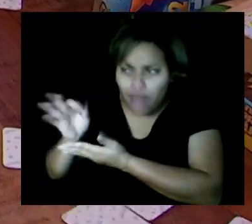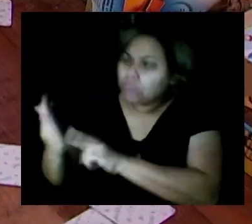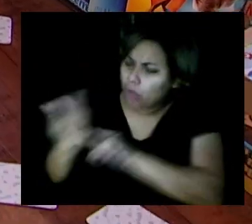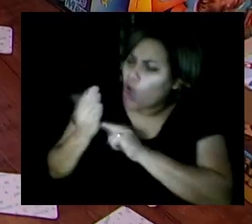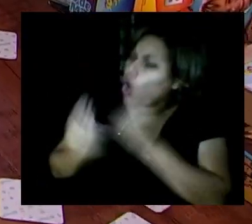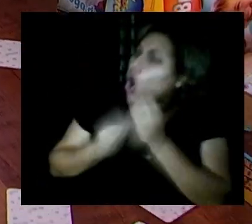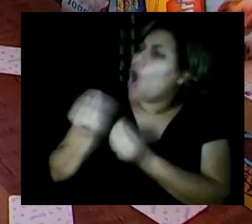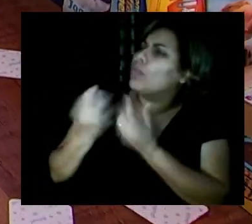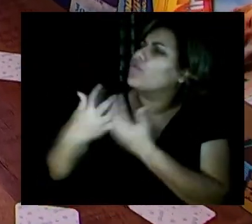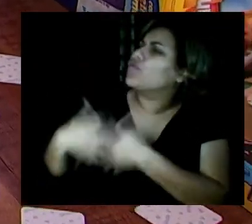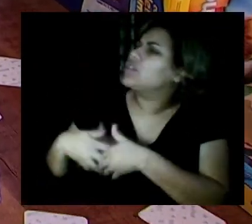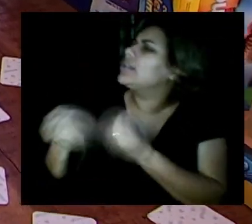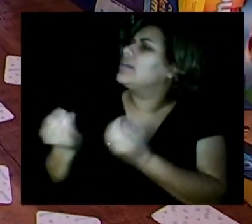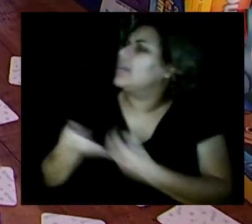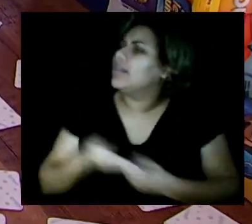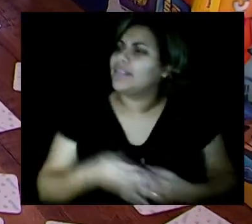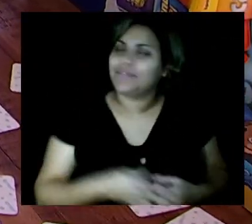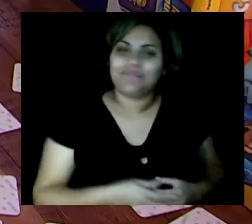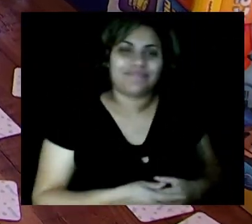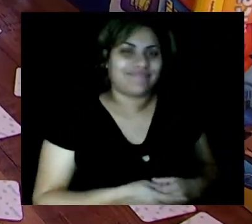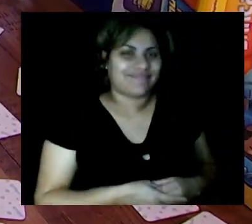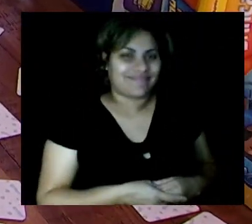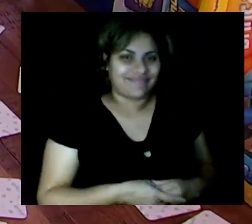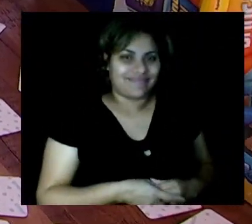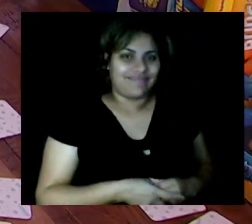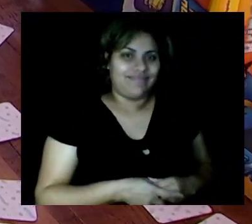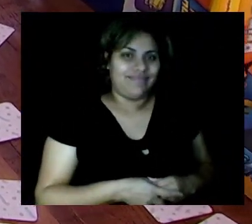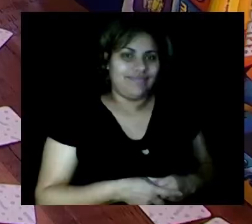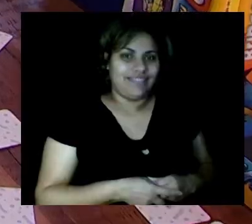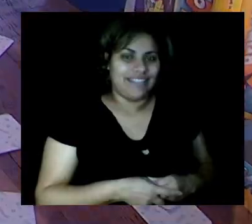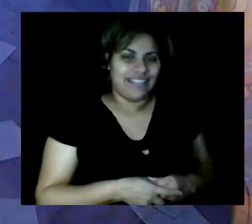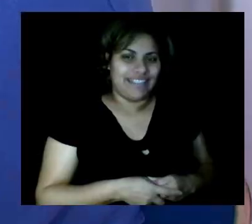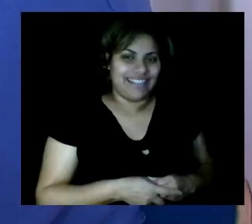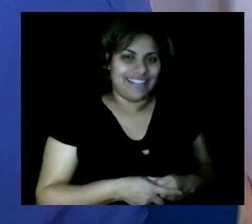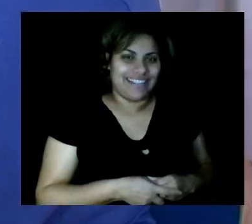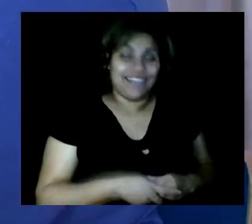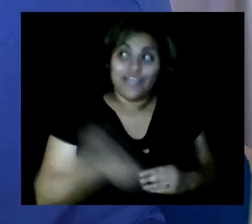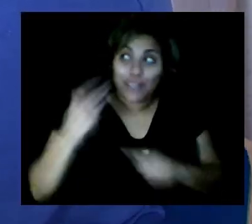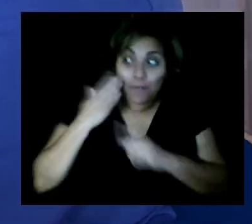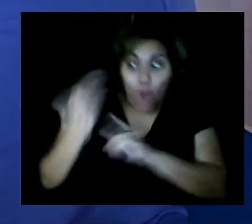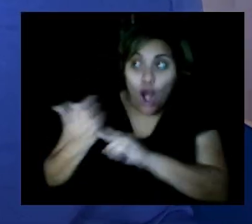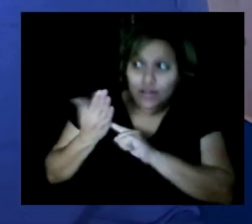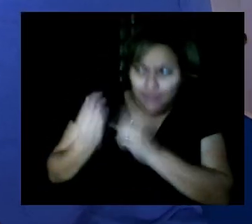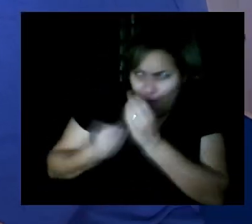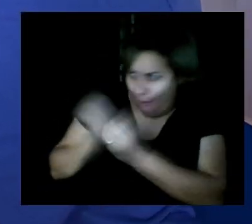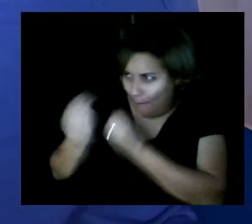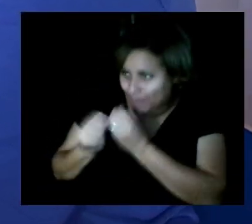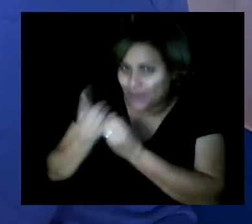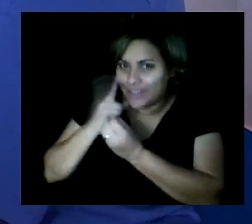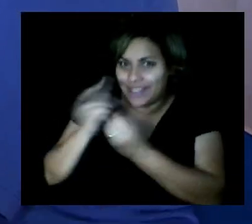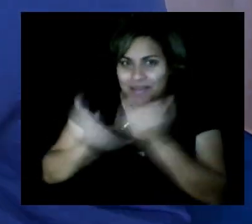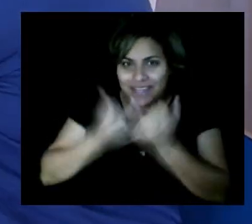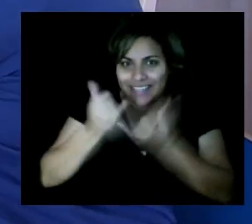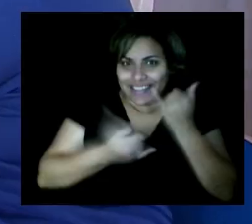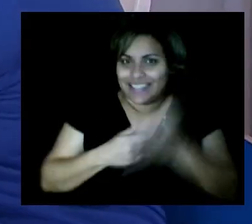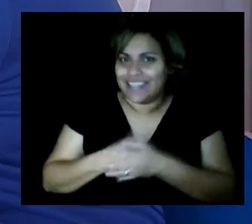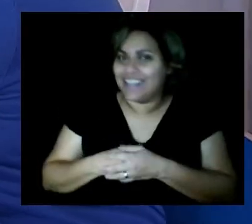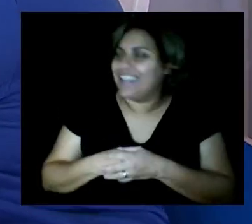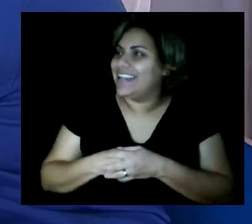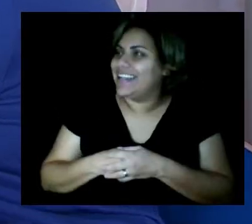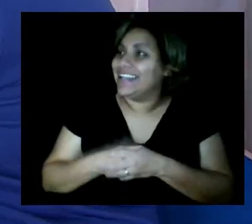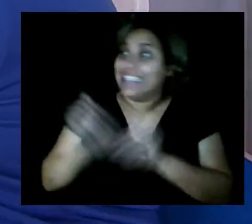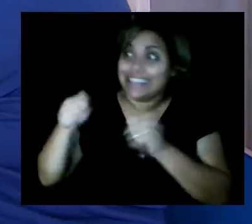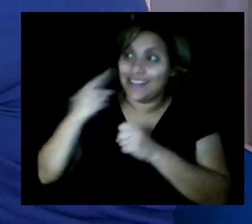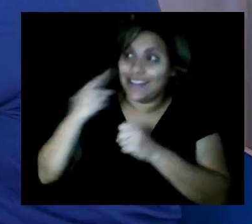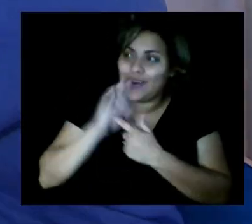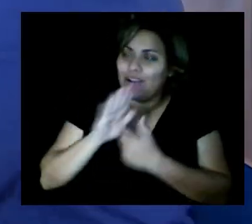Victor. Quê? Você mostra pra gente um pouquinho como que vocês estavam jogando? Sim. Não